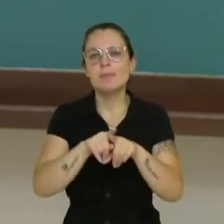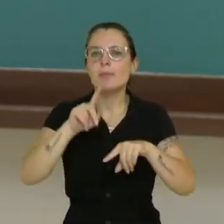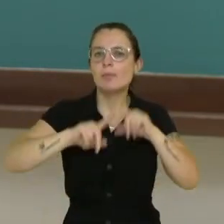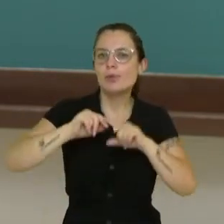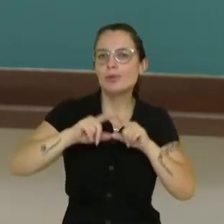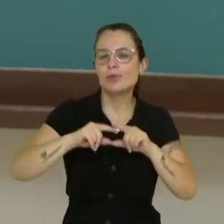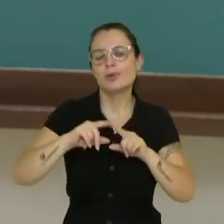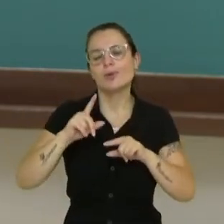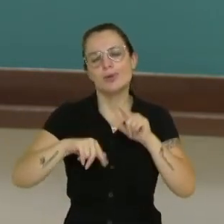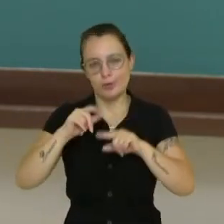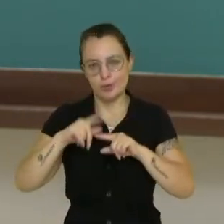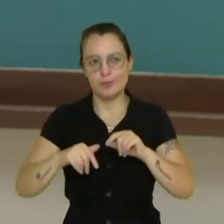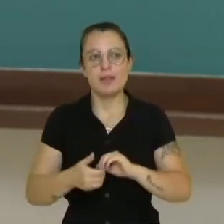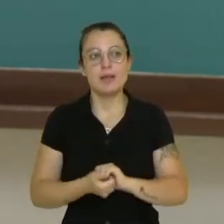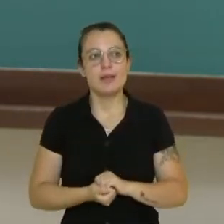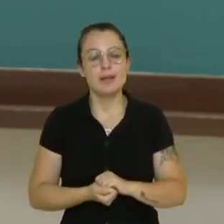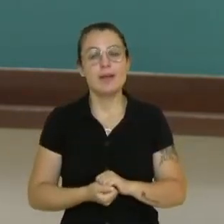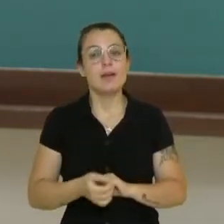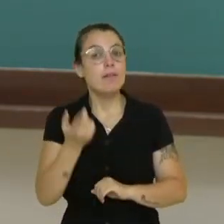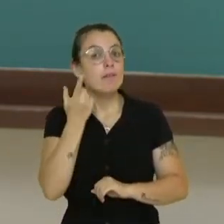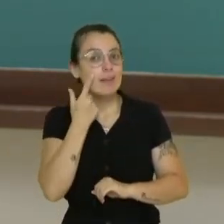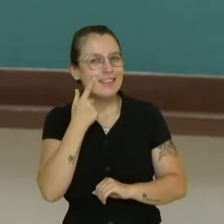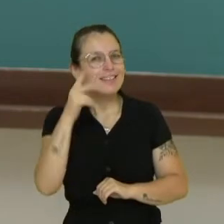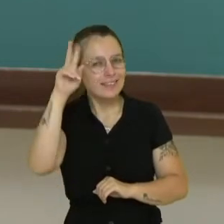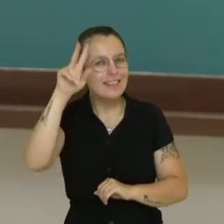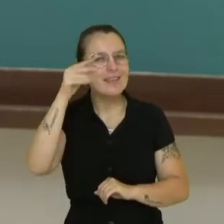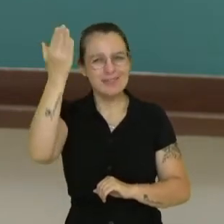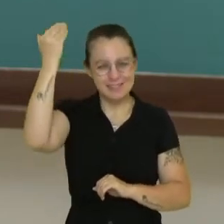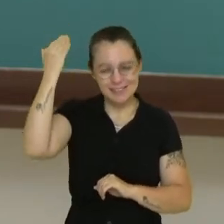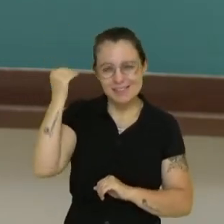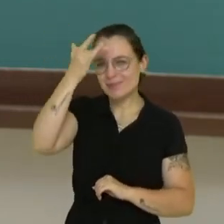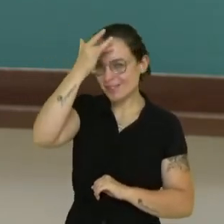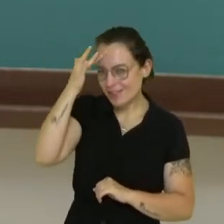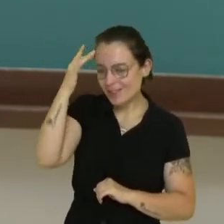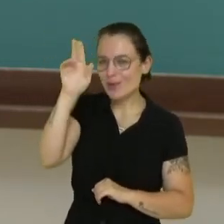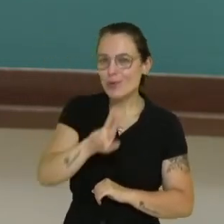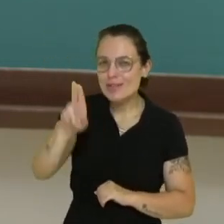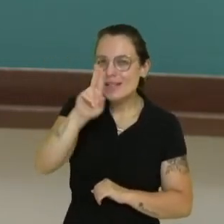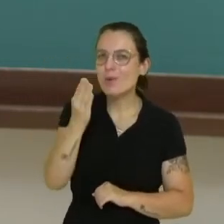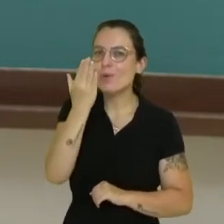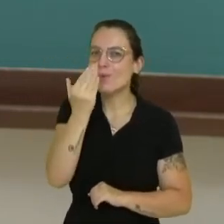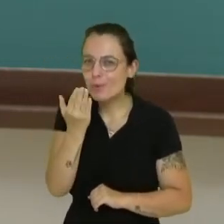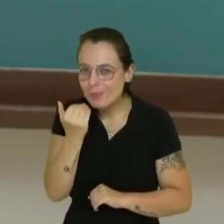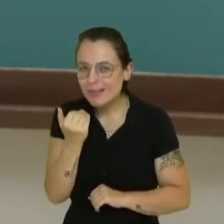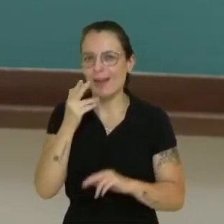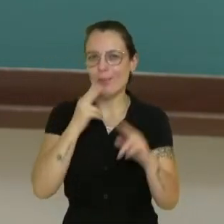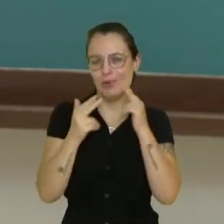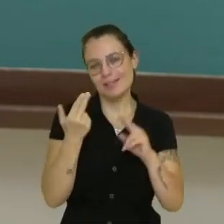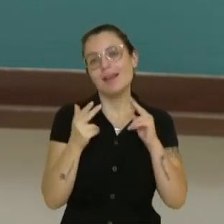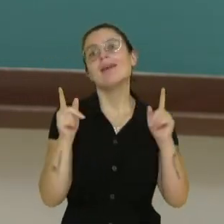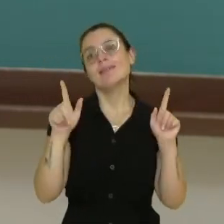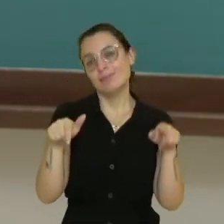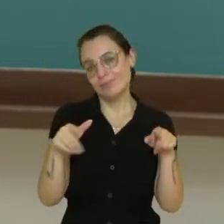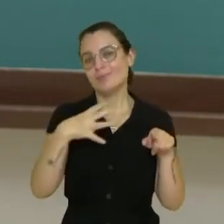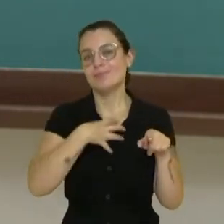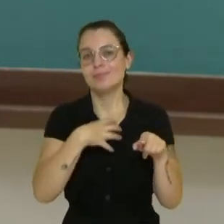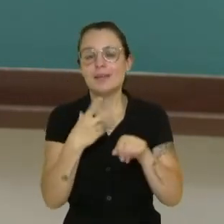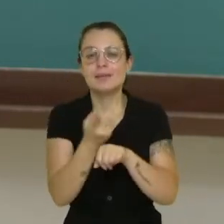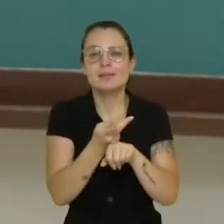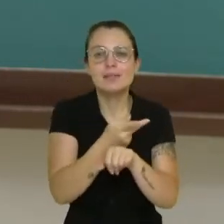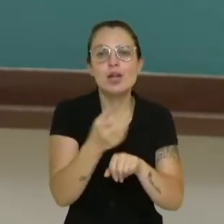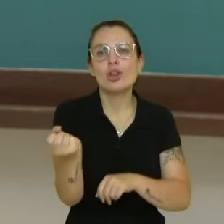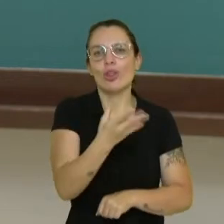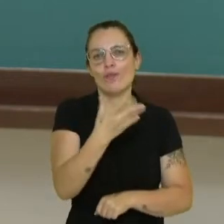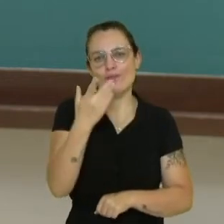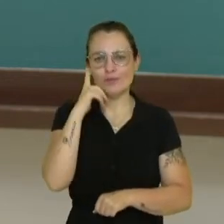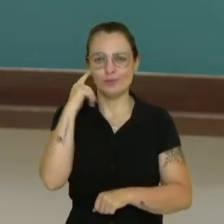Veja a orquestra dos vegetais que utiliza os vegetais, ou seja, eles exploram a possibilidade de produzir novos sons. Há pessoas